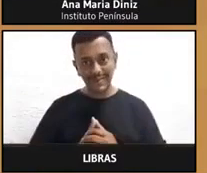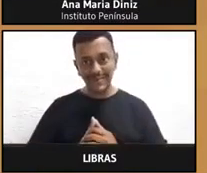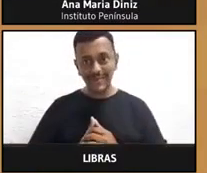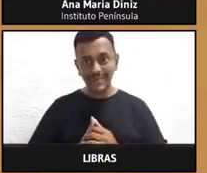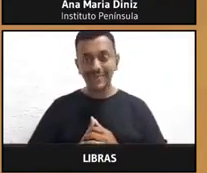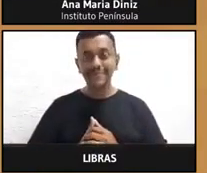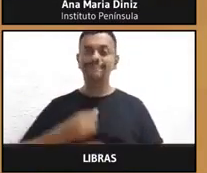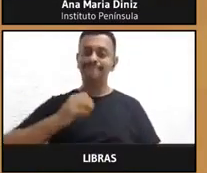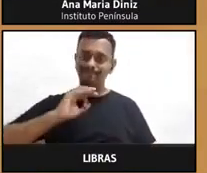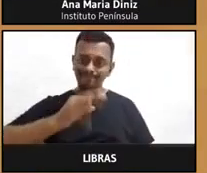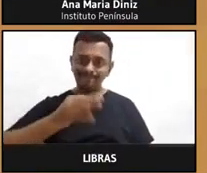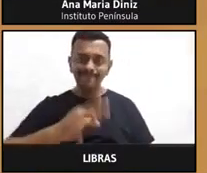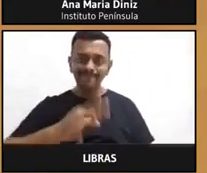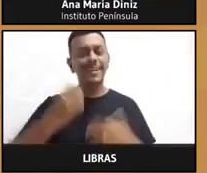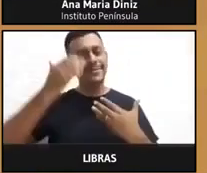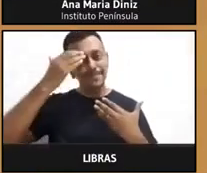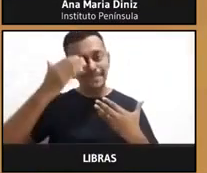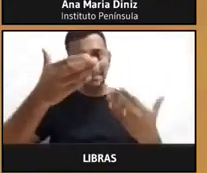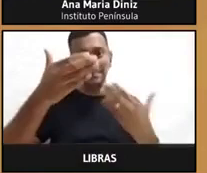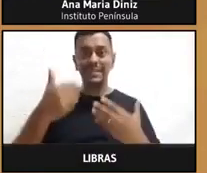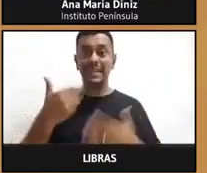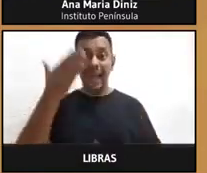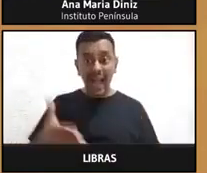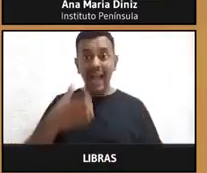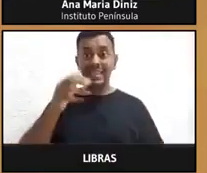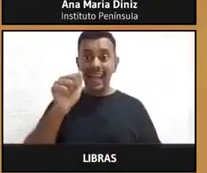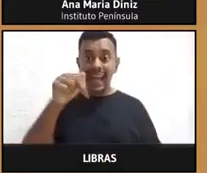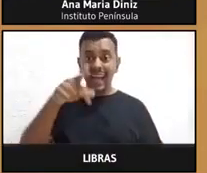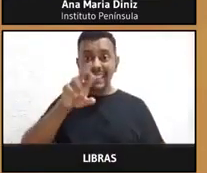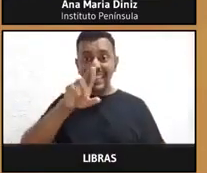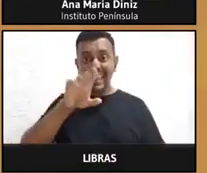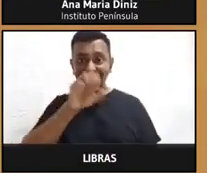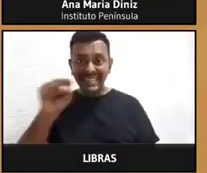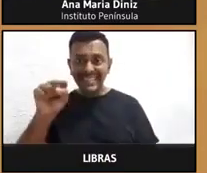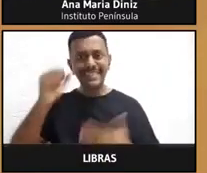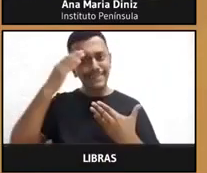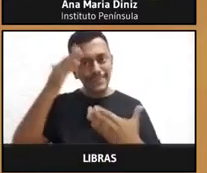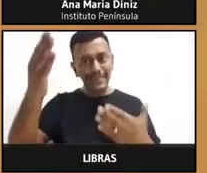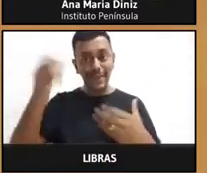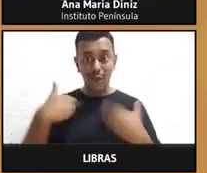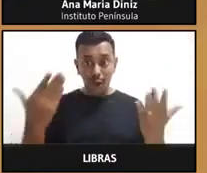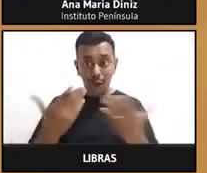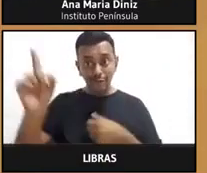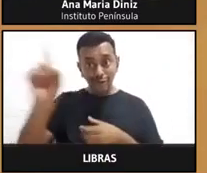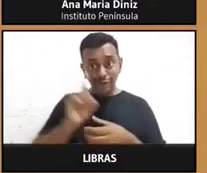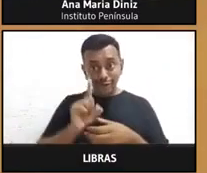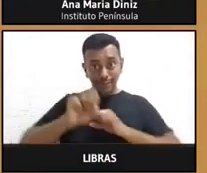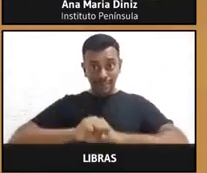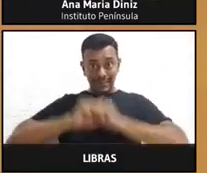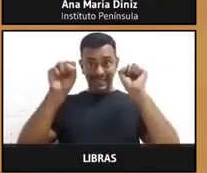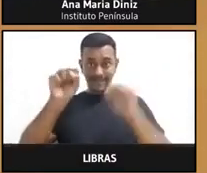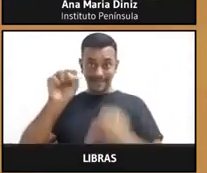Andréas, muito obrigado por estar conosco hoje de manhã.